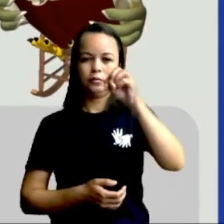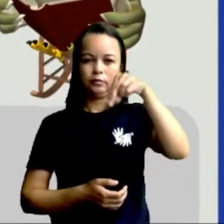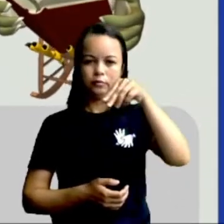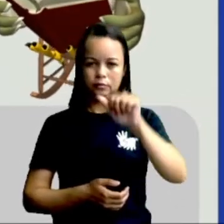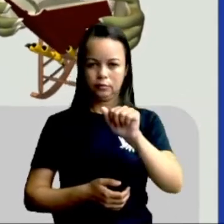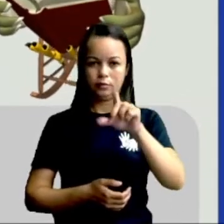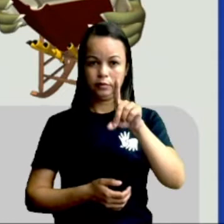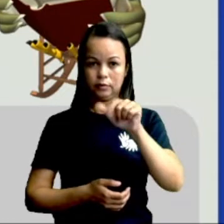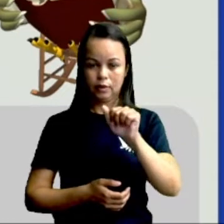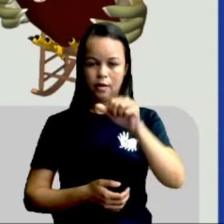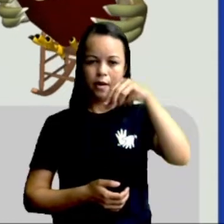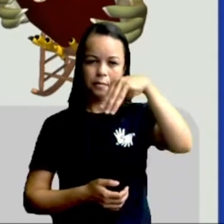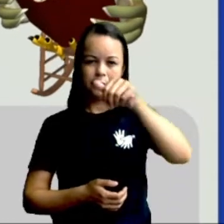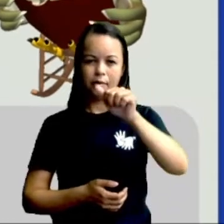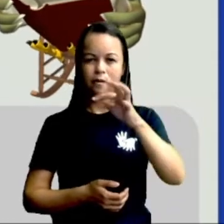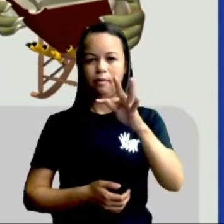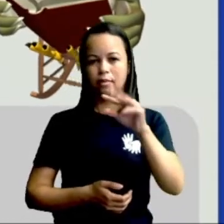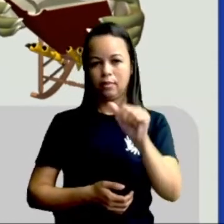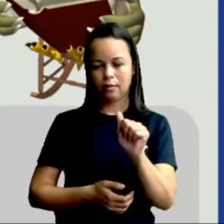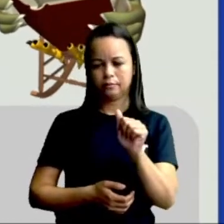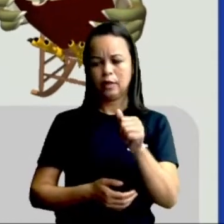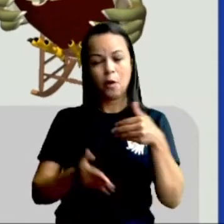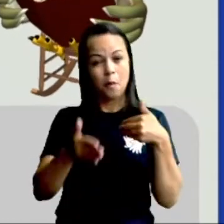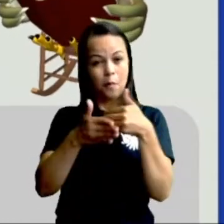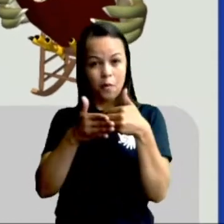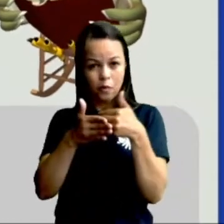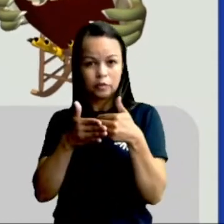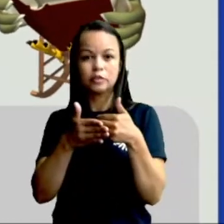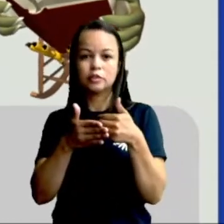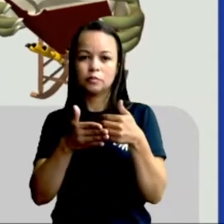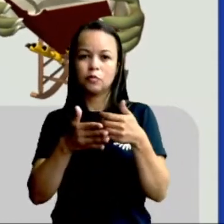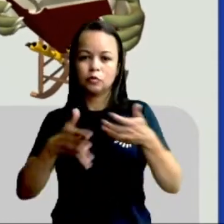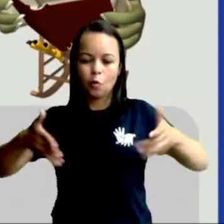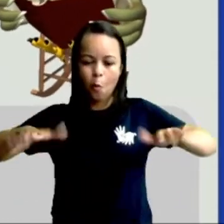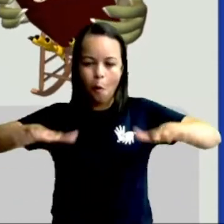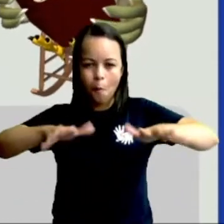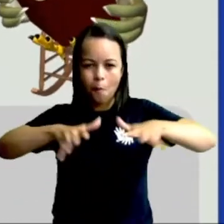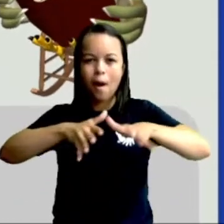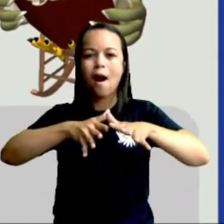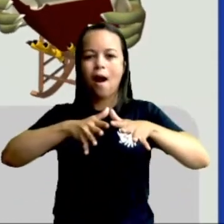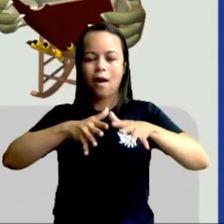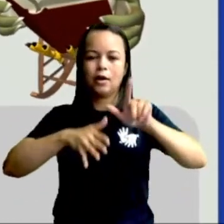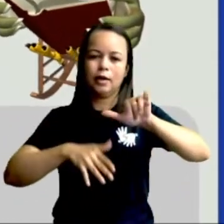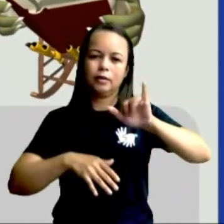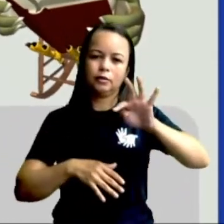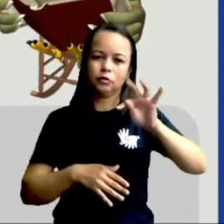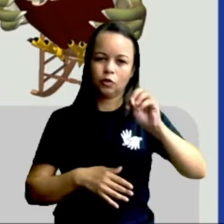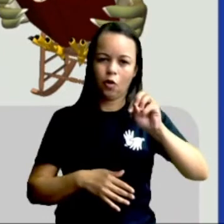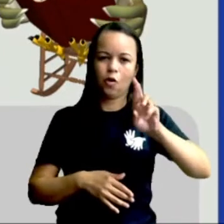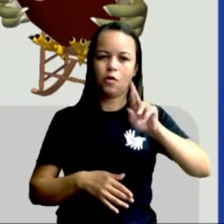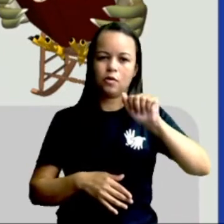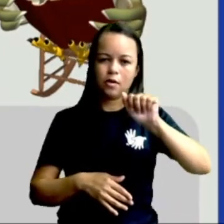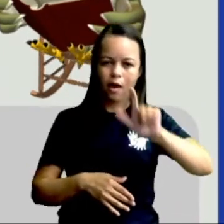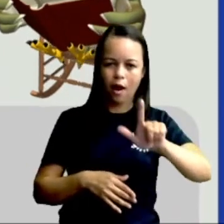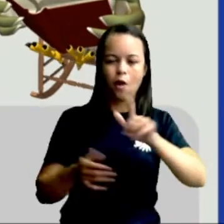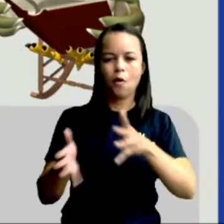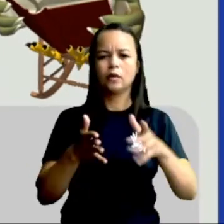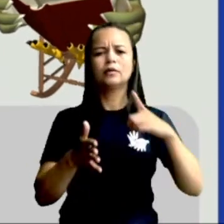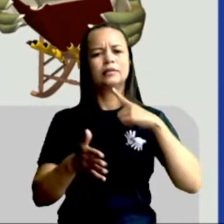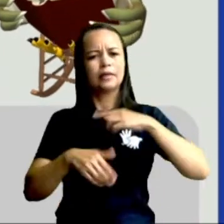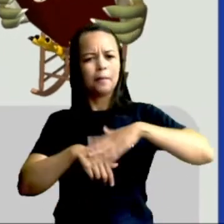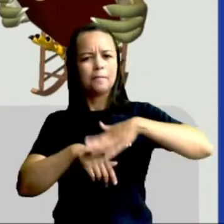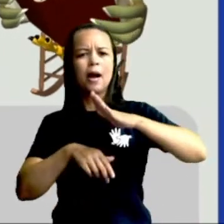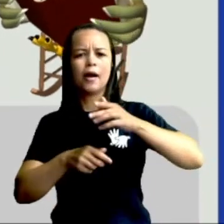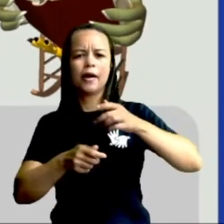bom? Então, quanto mais próximo do litoral, melhor, porque aí ela vai ter mais, ó, mais